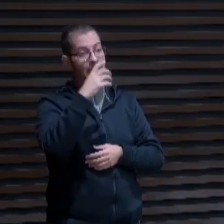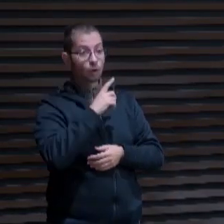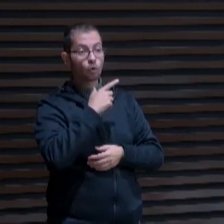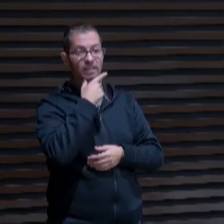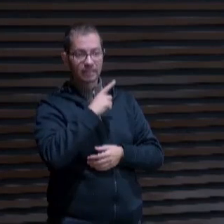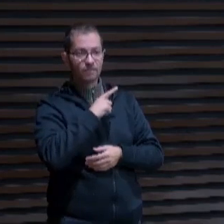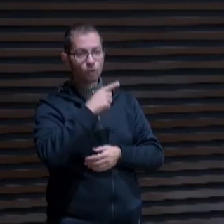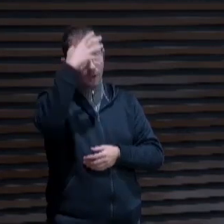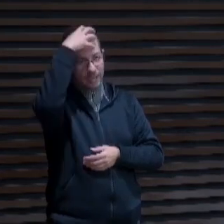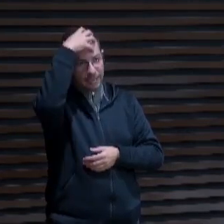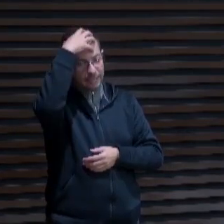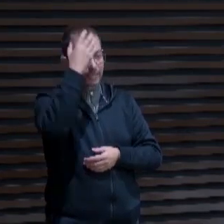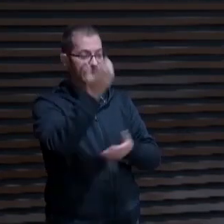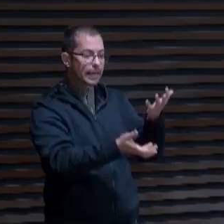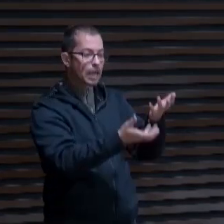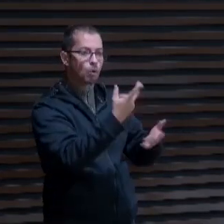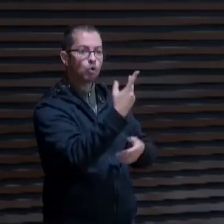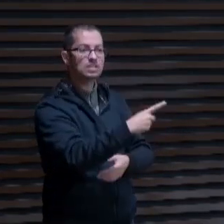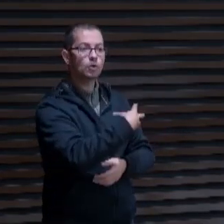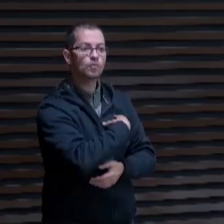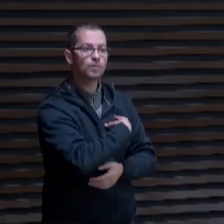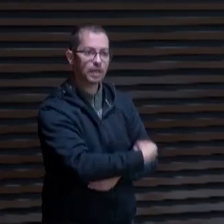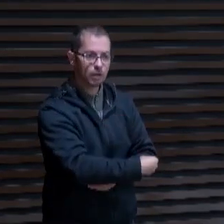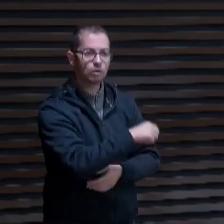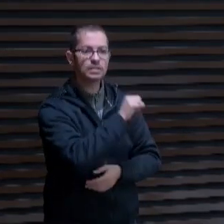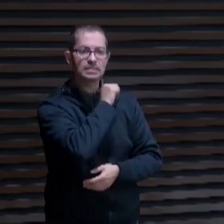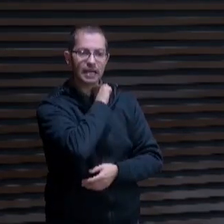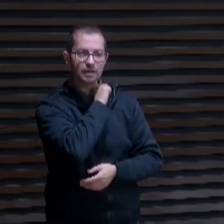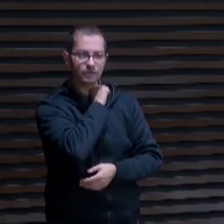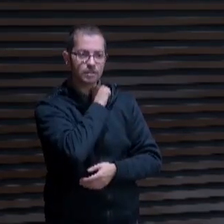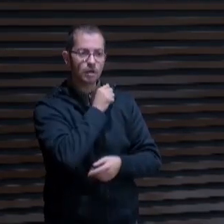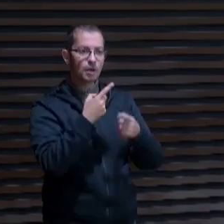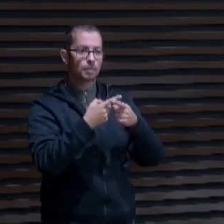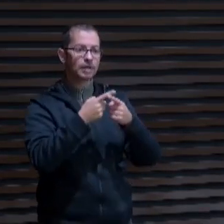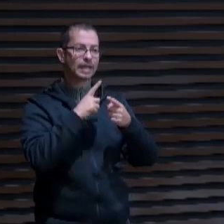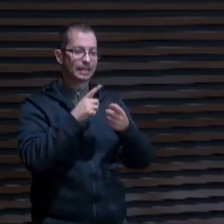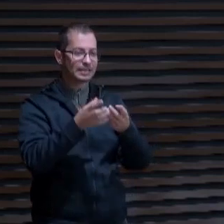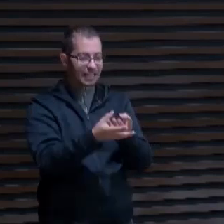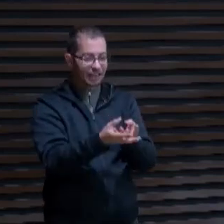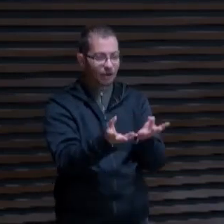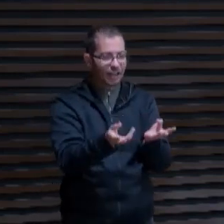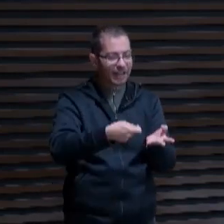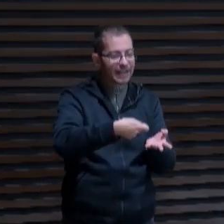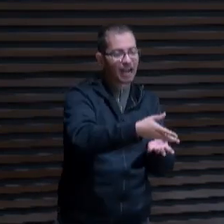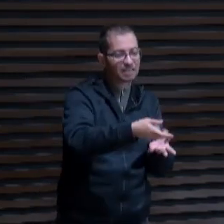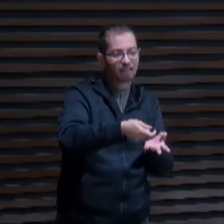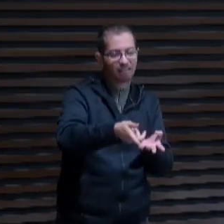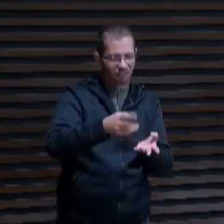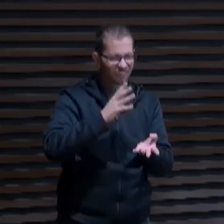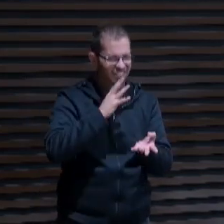filho como sacrifício, como ele quis adivinhar pelas nuvens, consultar cartomante,